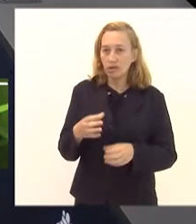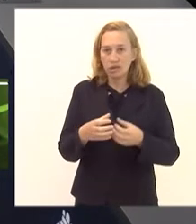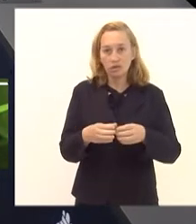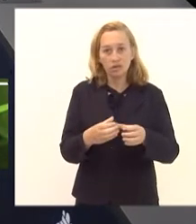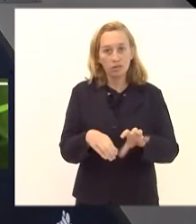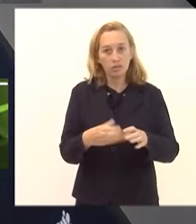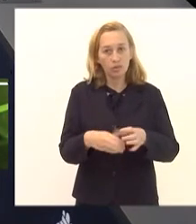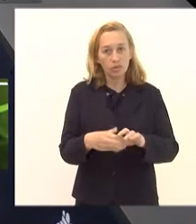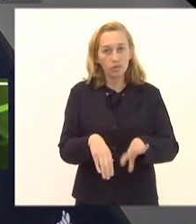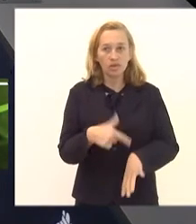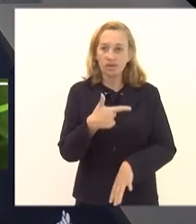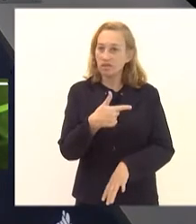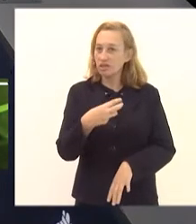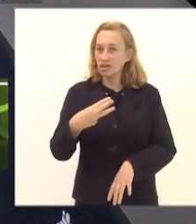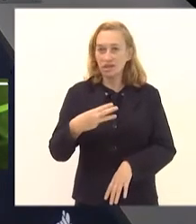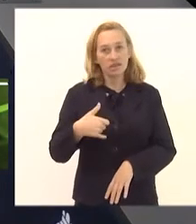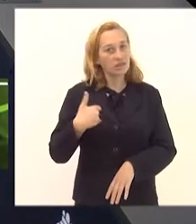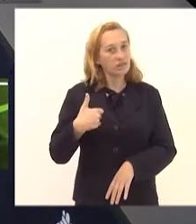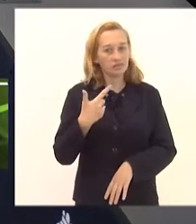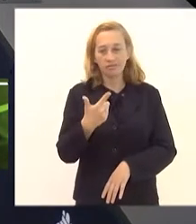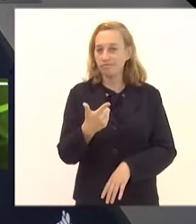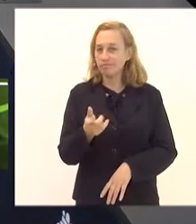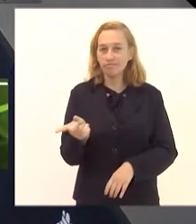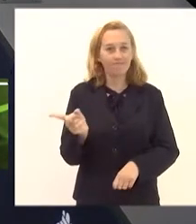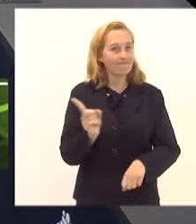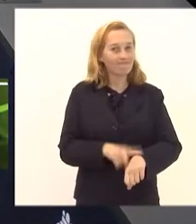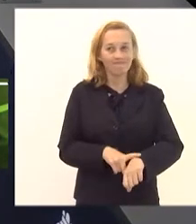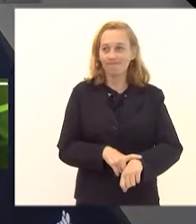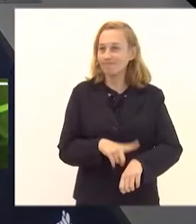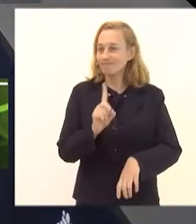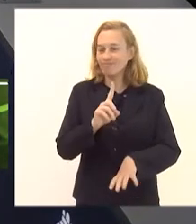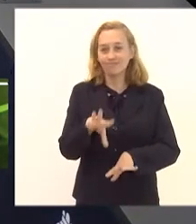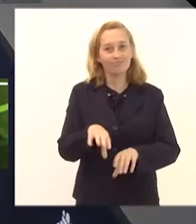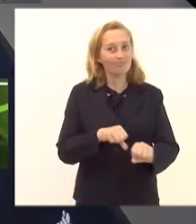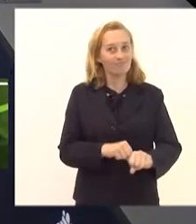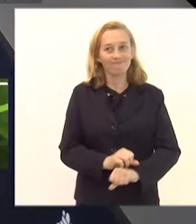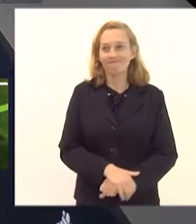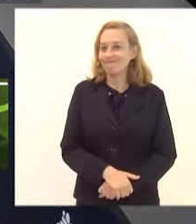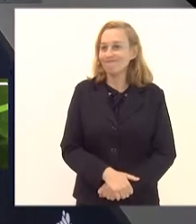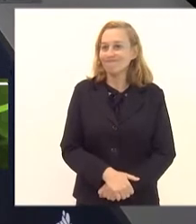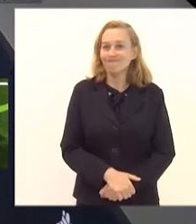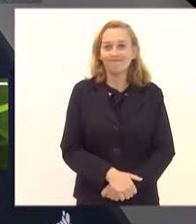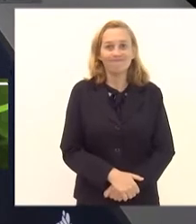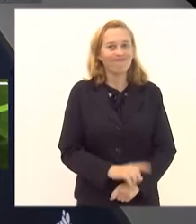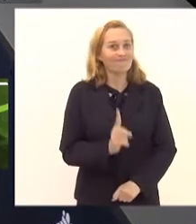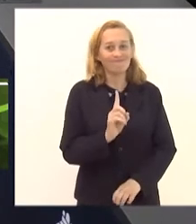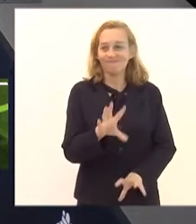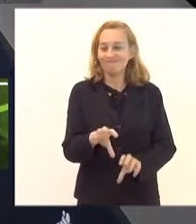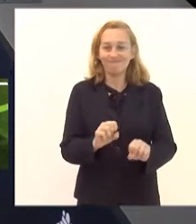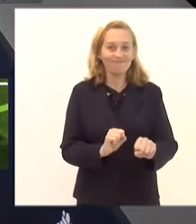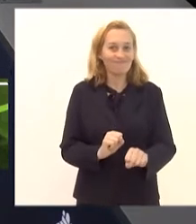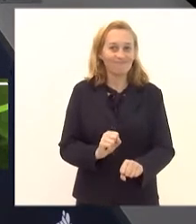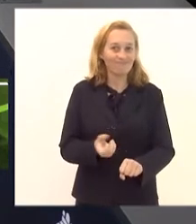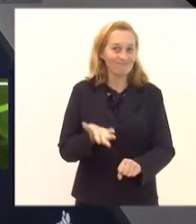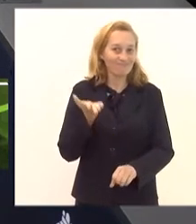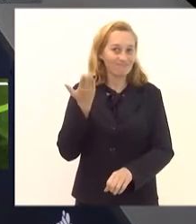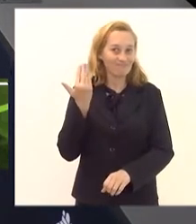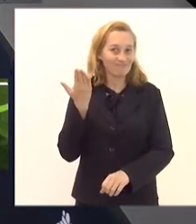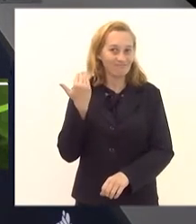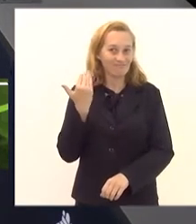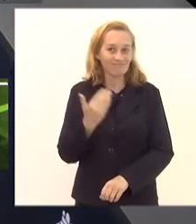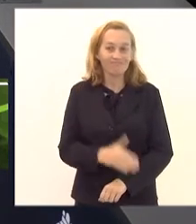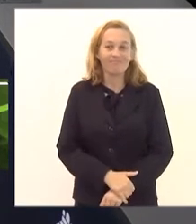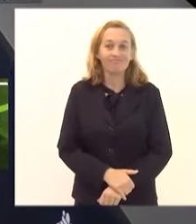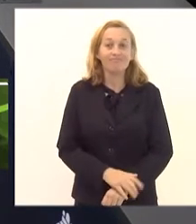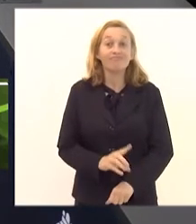está com 23 anos ainda, não deu tempo, não era formado, né? Não era formado à época.